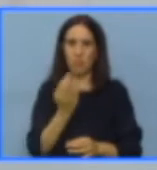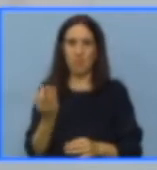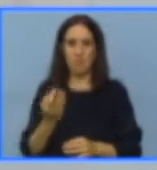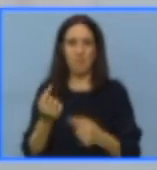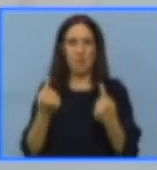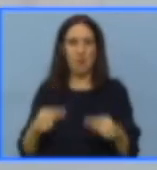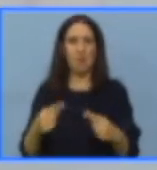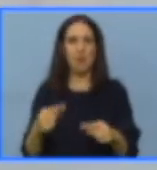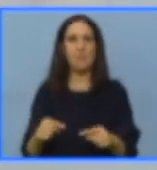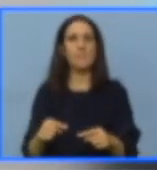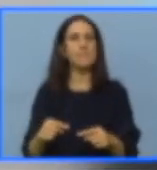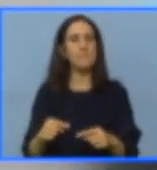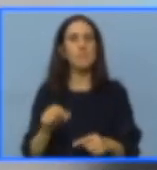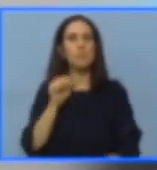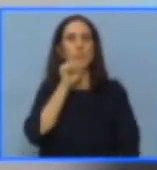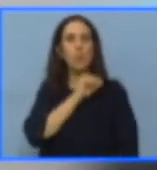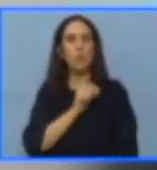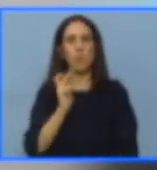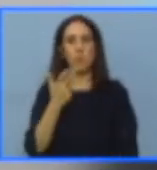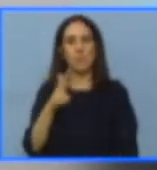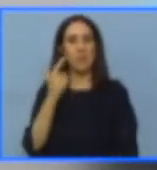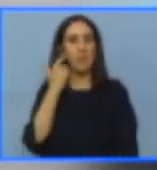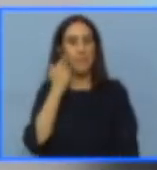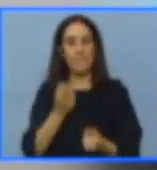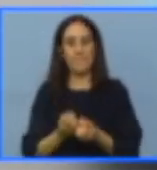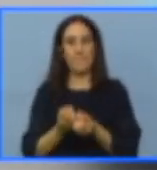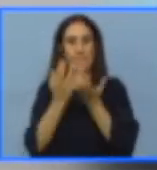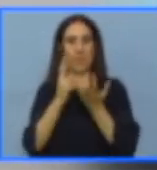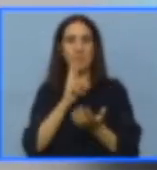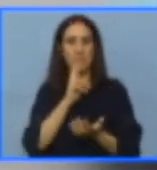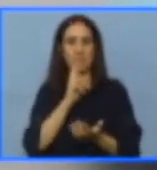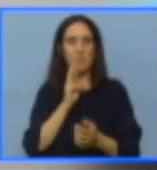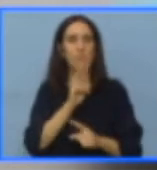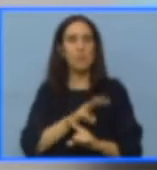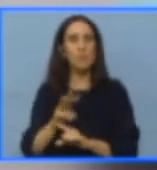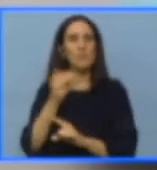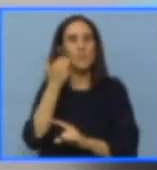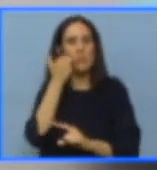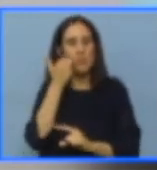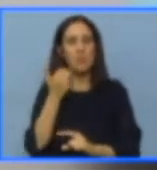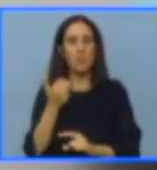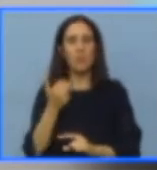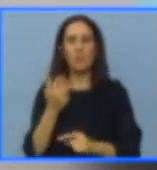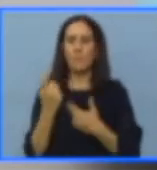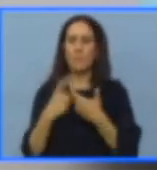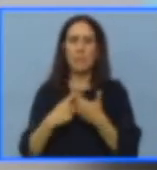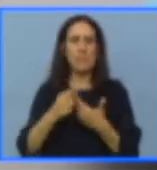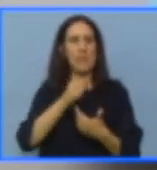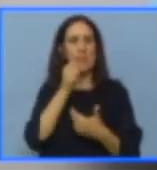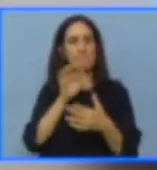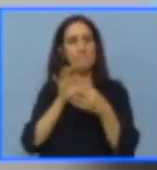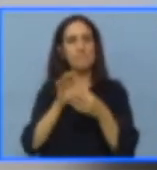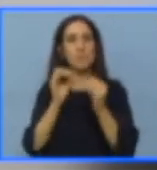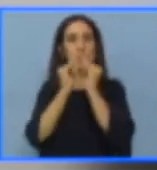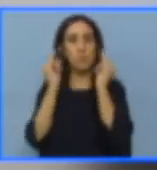da ocasião do centenário das aparições de Fátima, portanto, o museu tem regulares parcerias com museus